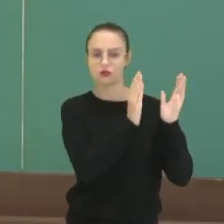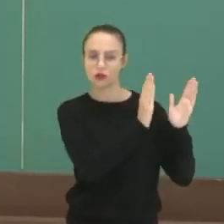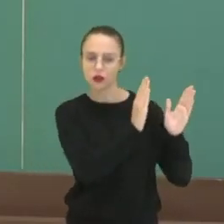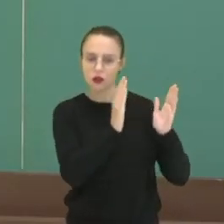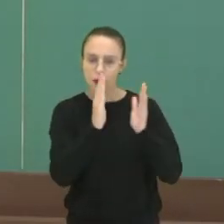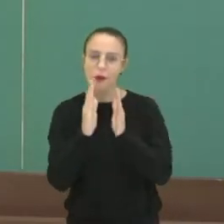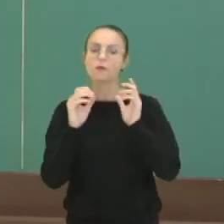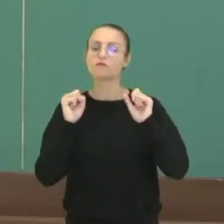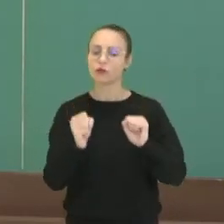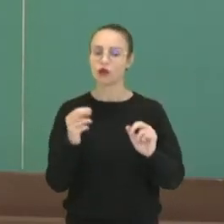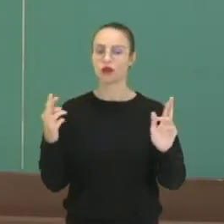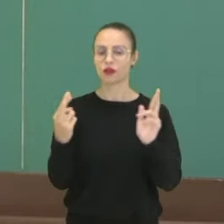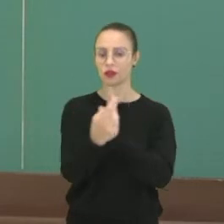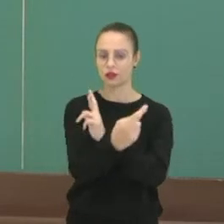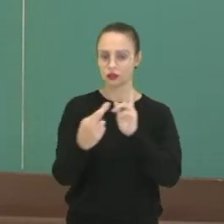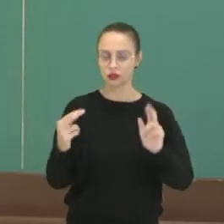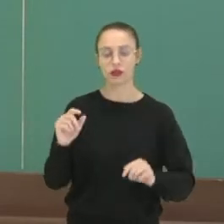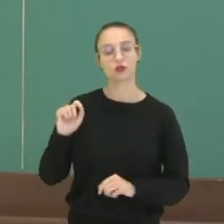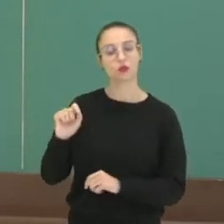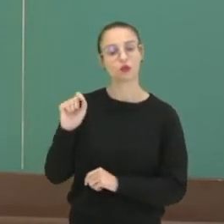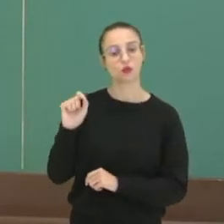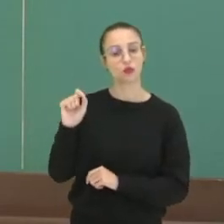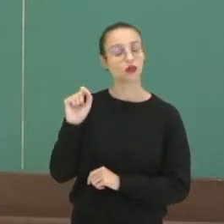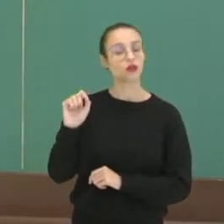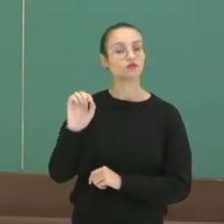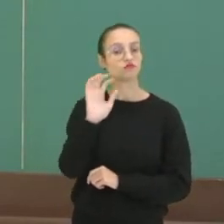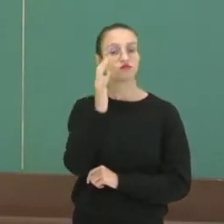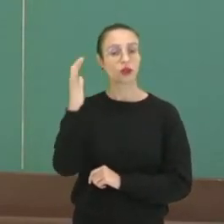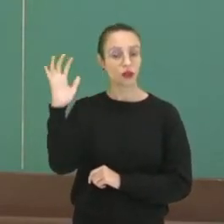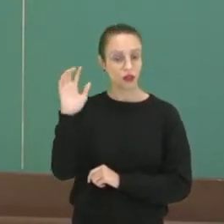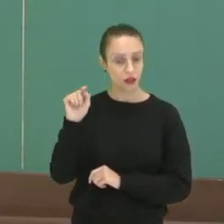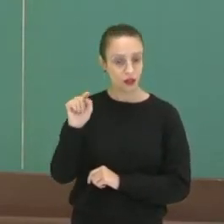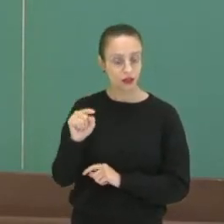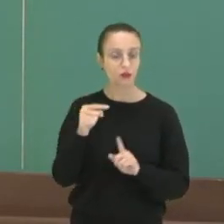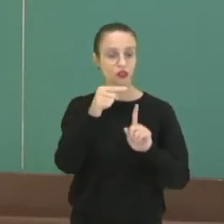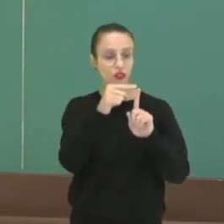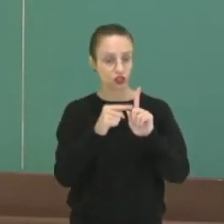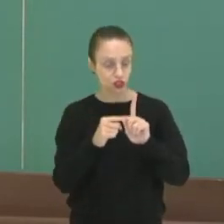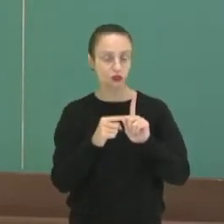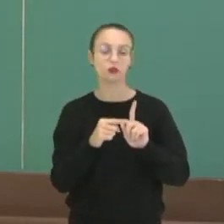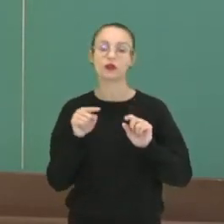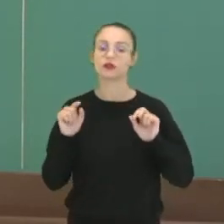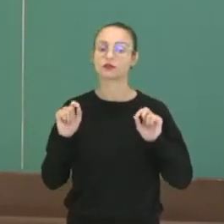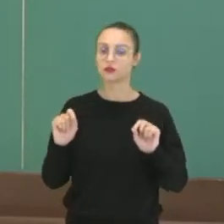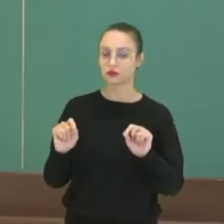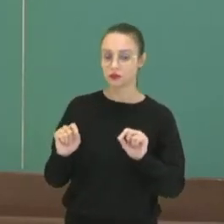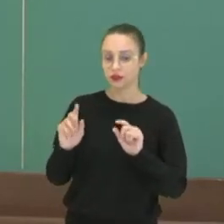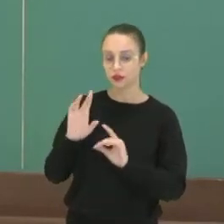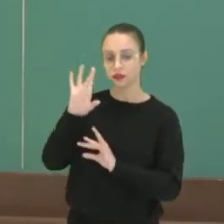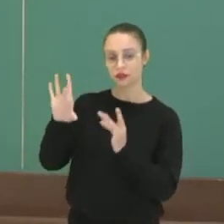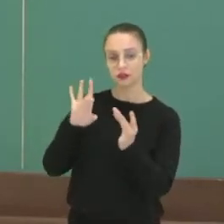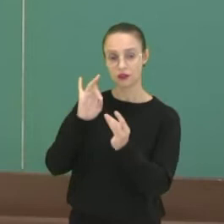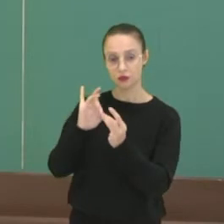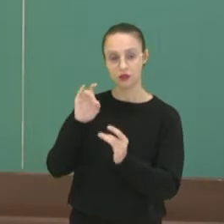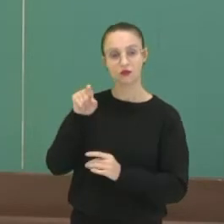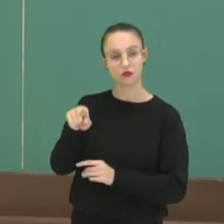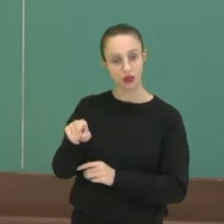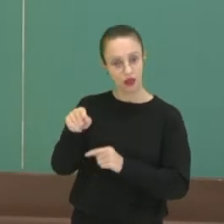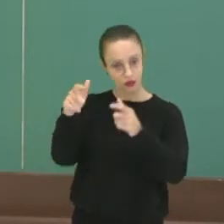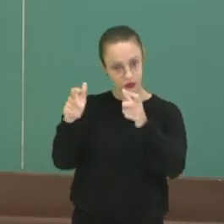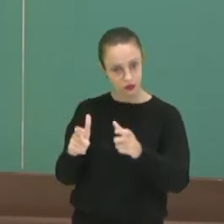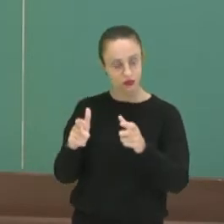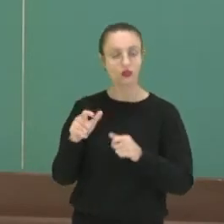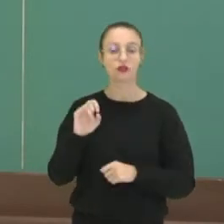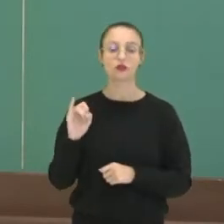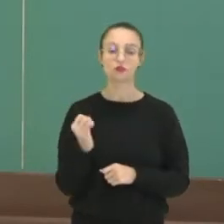com as condições, né, da atmosfera naquele período ou com o tipo climático específico daquela região. Por